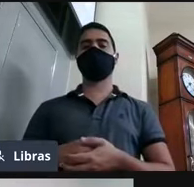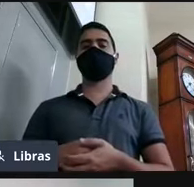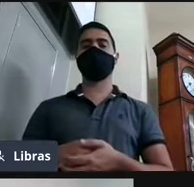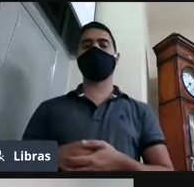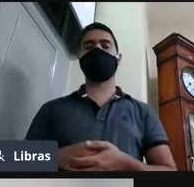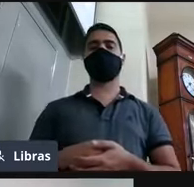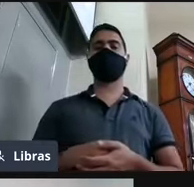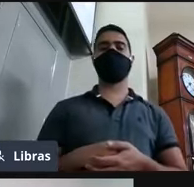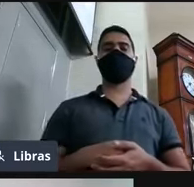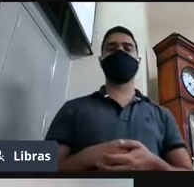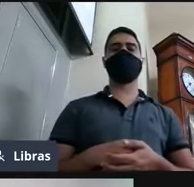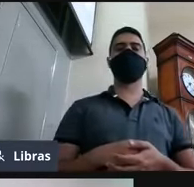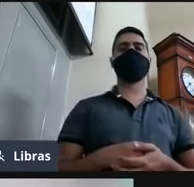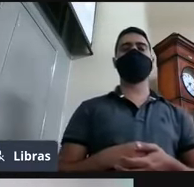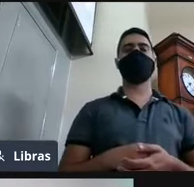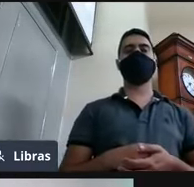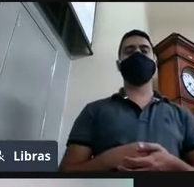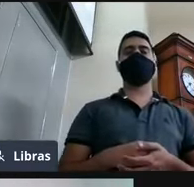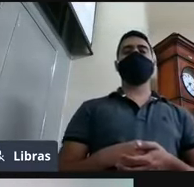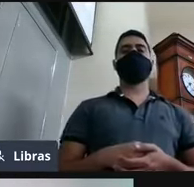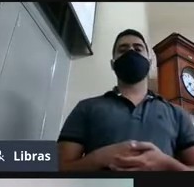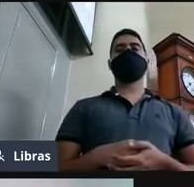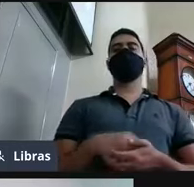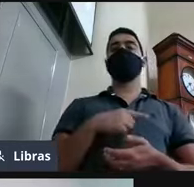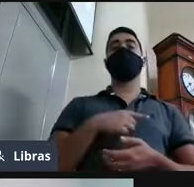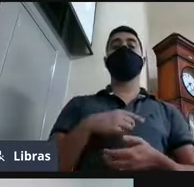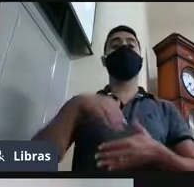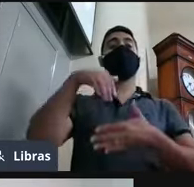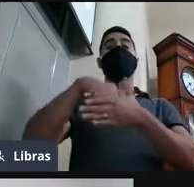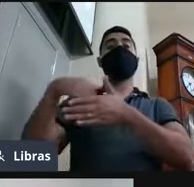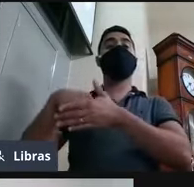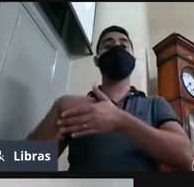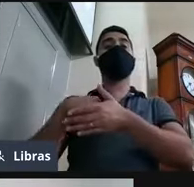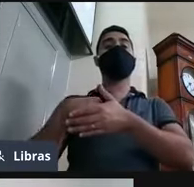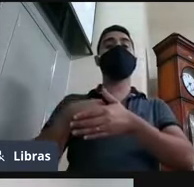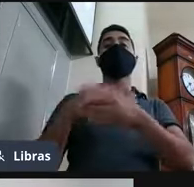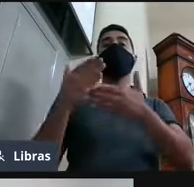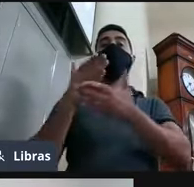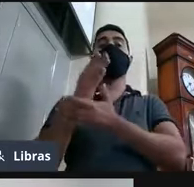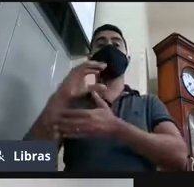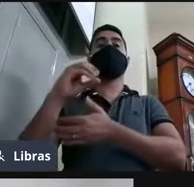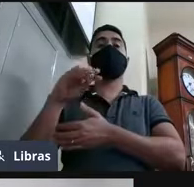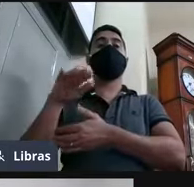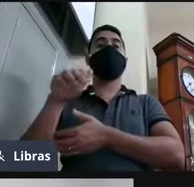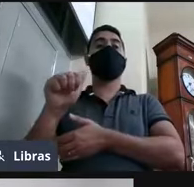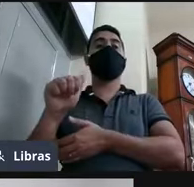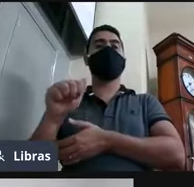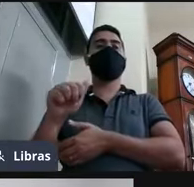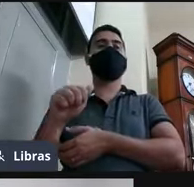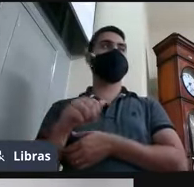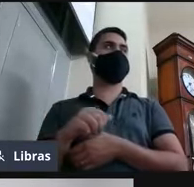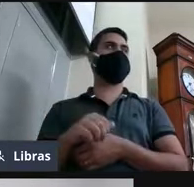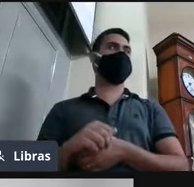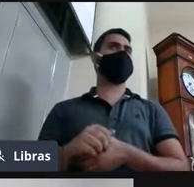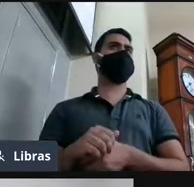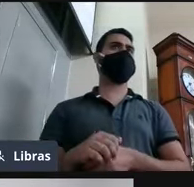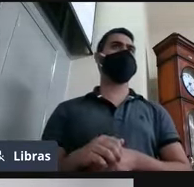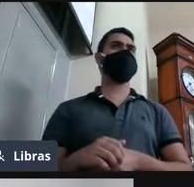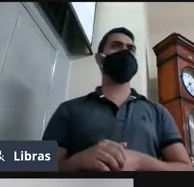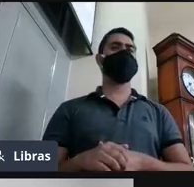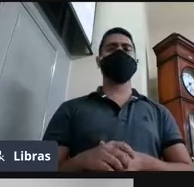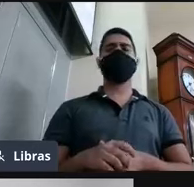legislativo na votação de aprovação das suas contas. E eu até